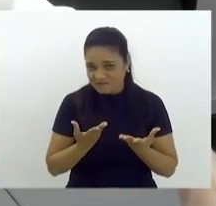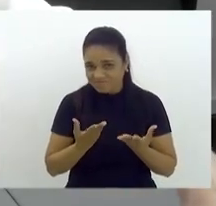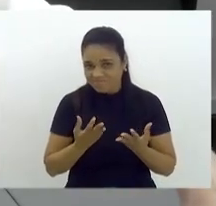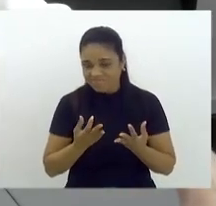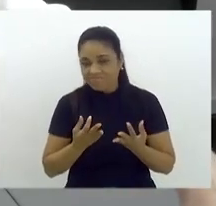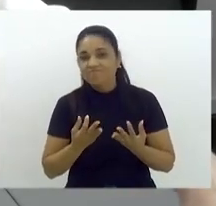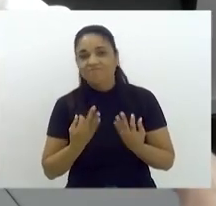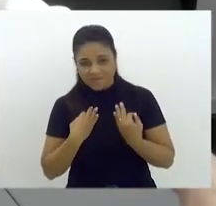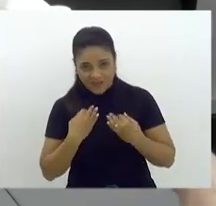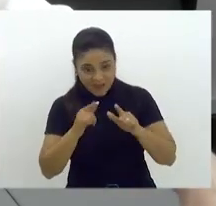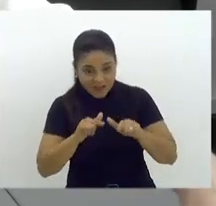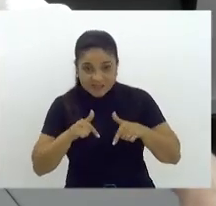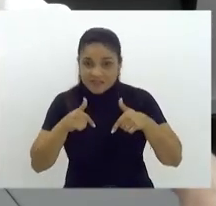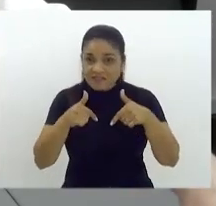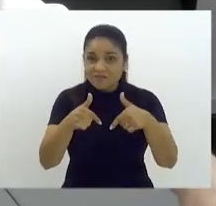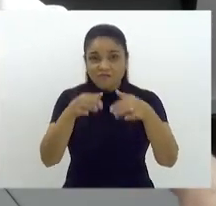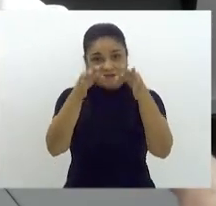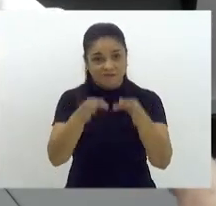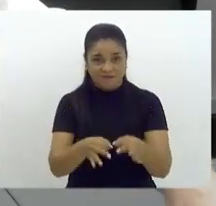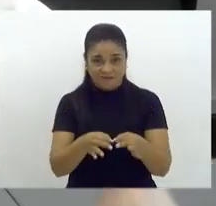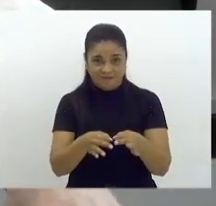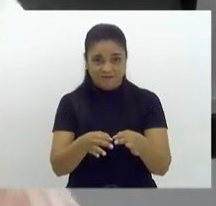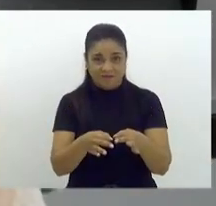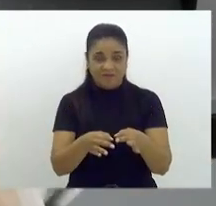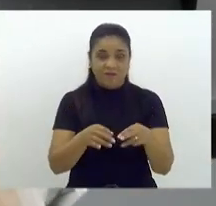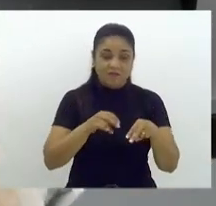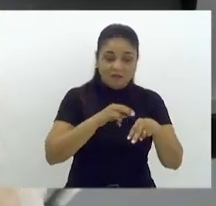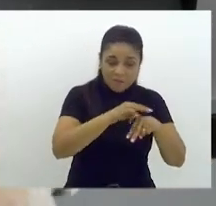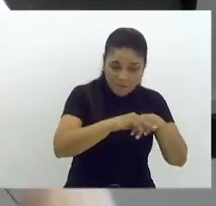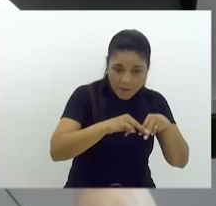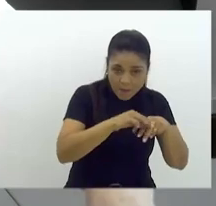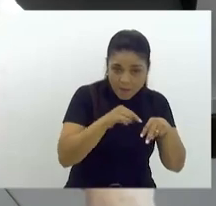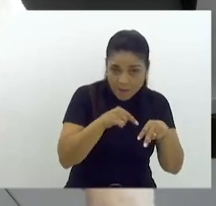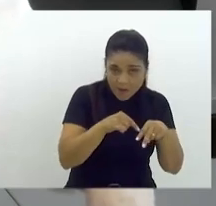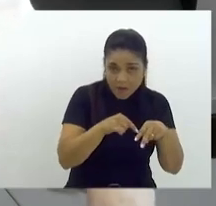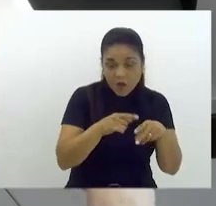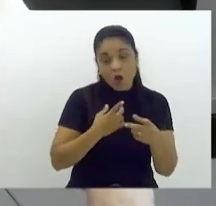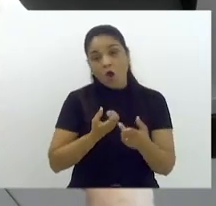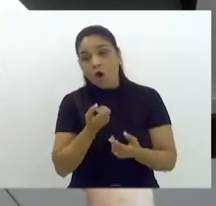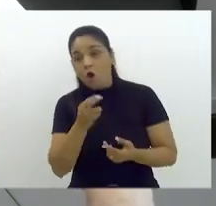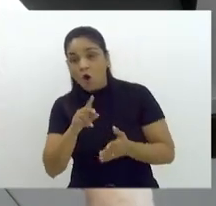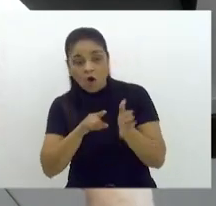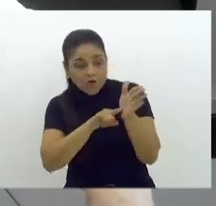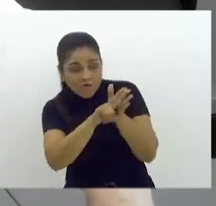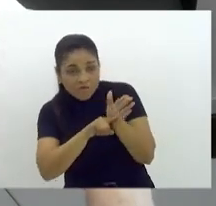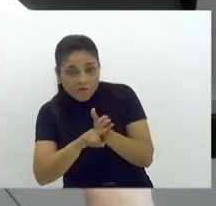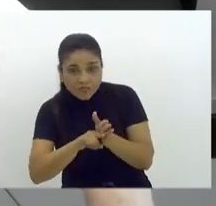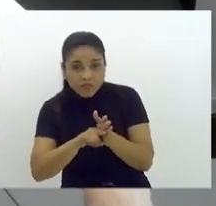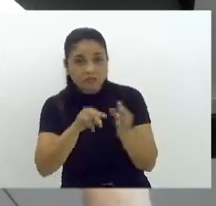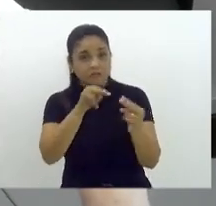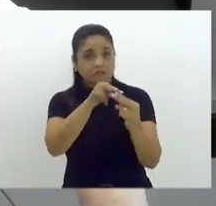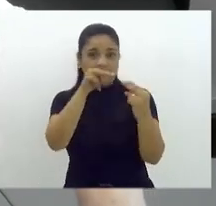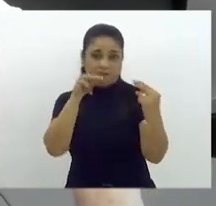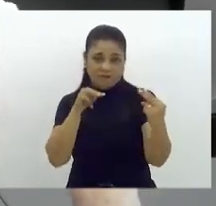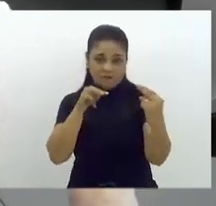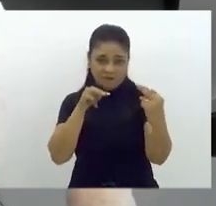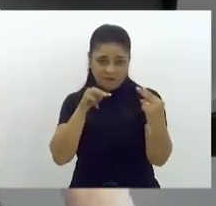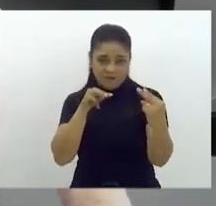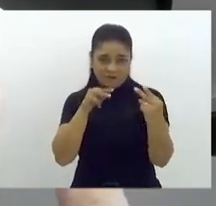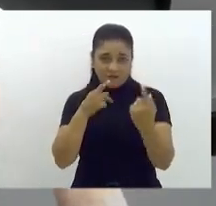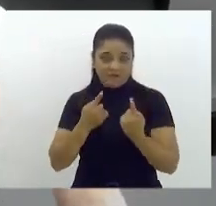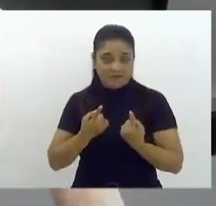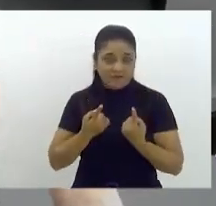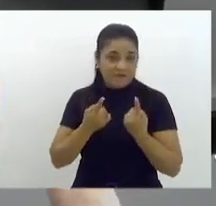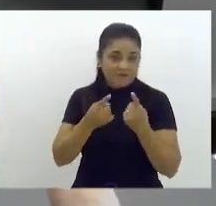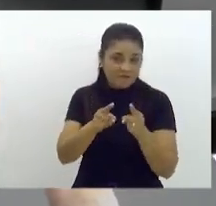medidas adequadas tanto na questão da perspectiva de gênero como na questão da investigação de crime cibernéticos também já foi falado que é preciso que a